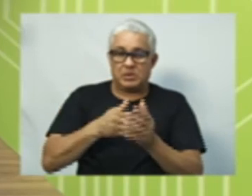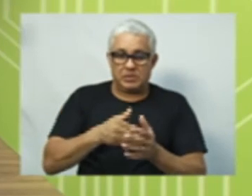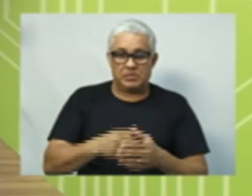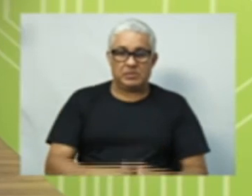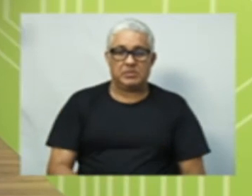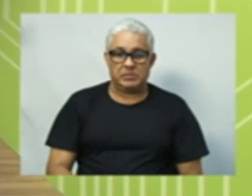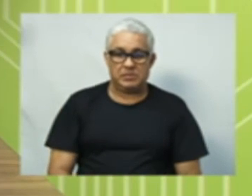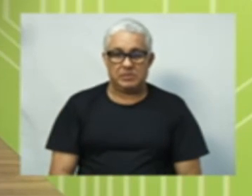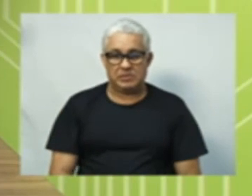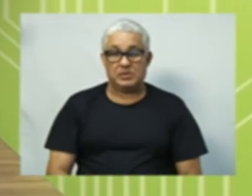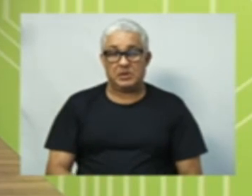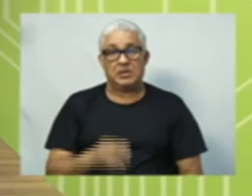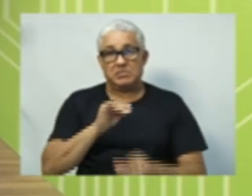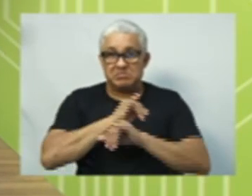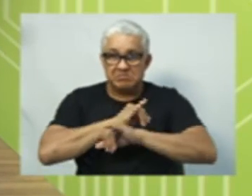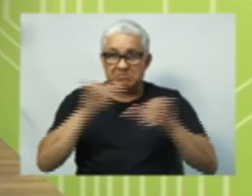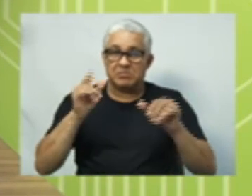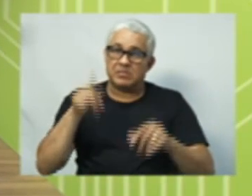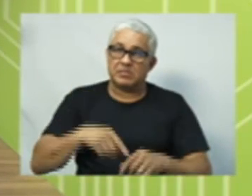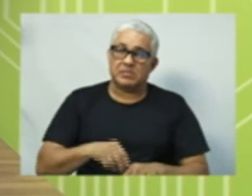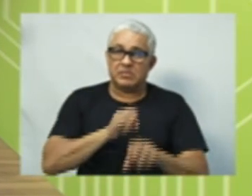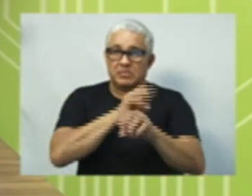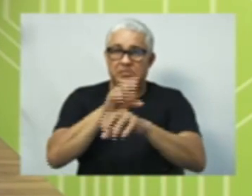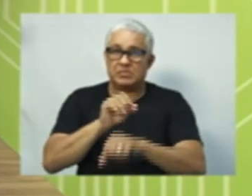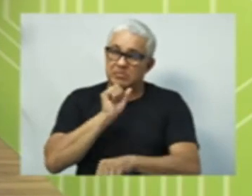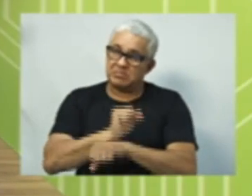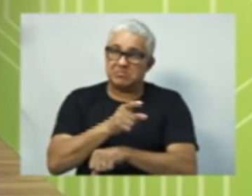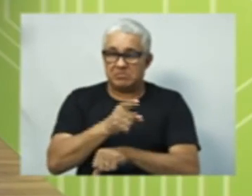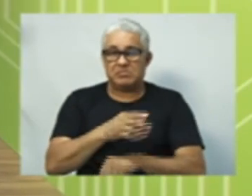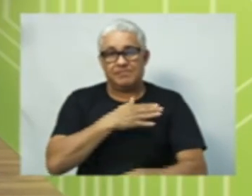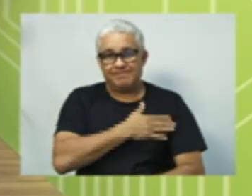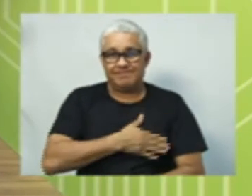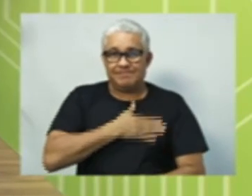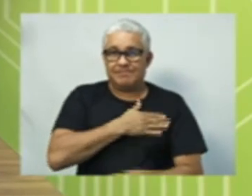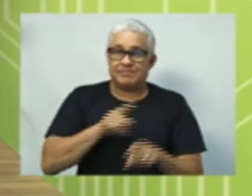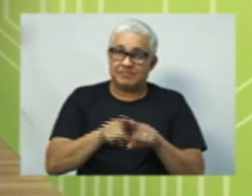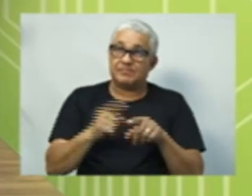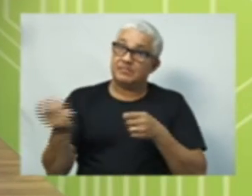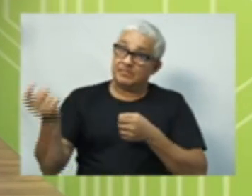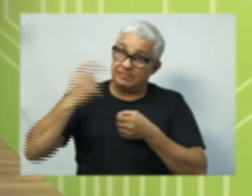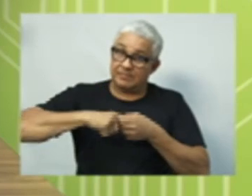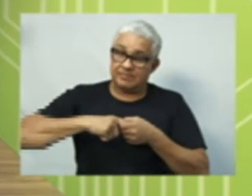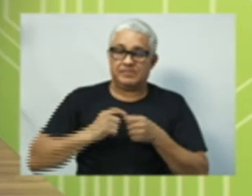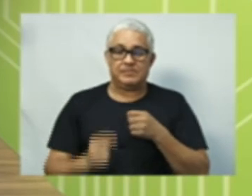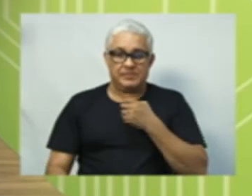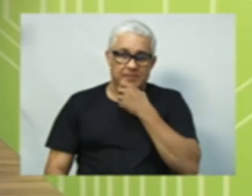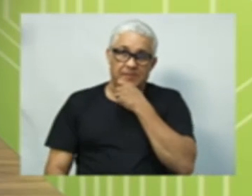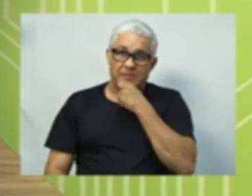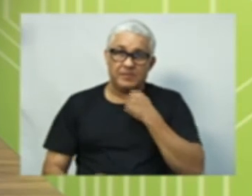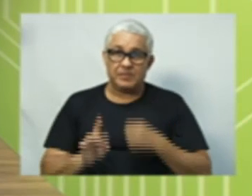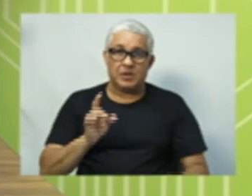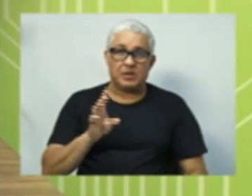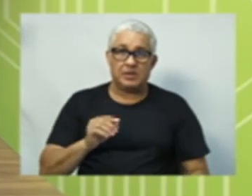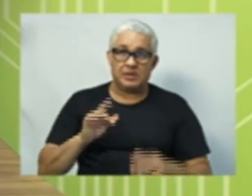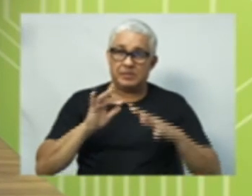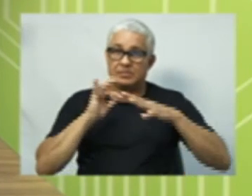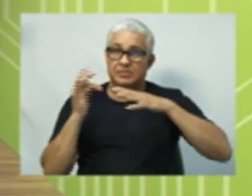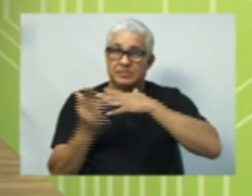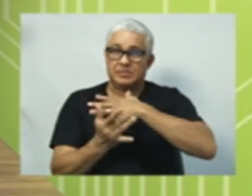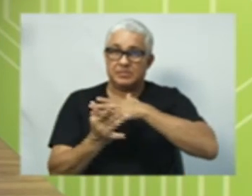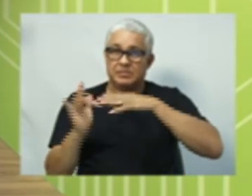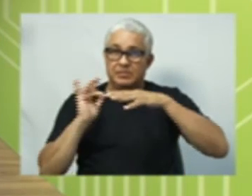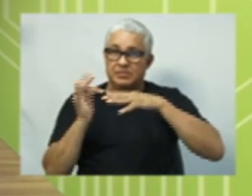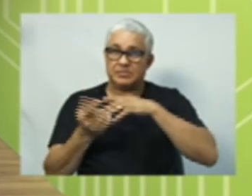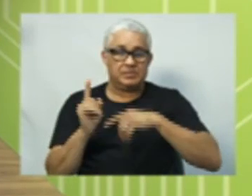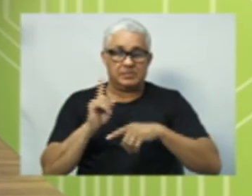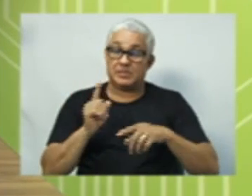isso que tínhamos para dizer. Espero que vocês tenham gostado e voltem. Isso aqui não é só para rede social, não. Isso aqui é uma